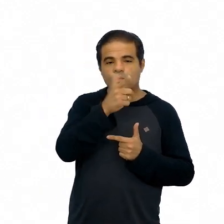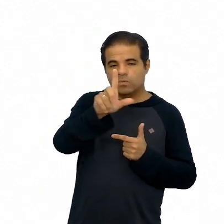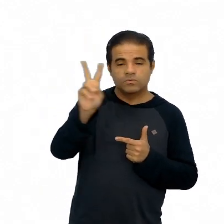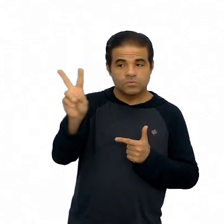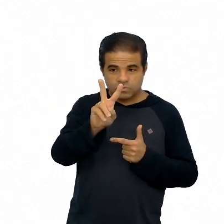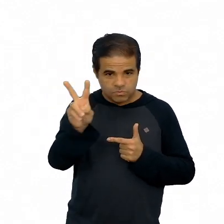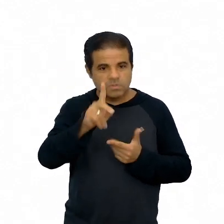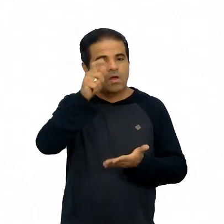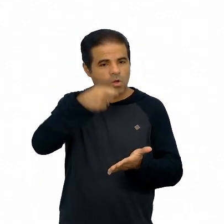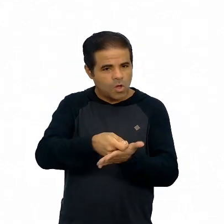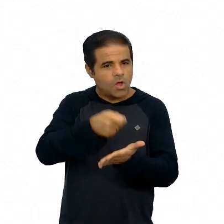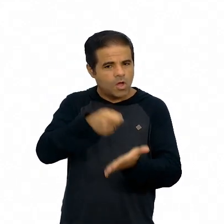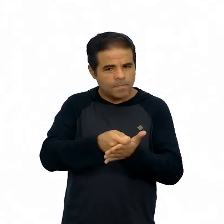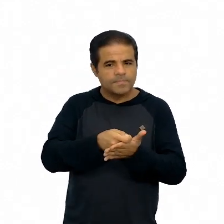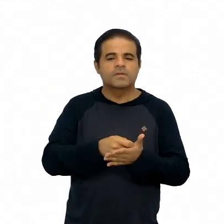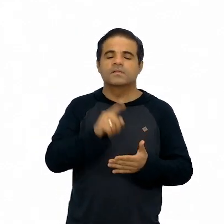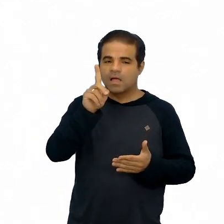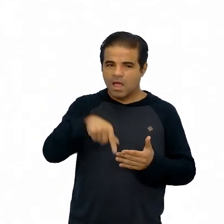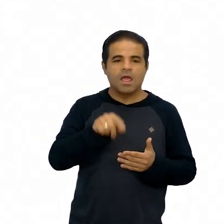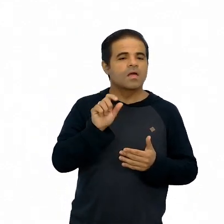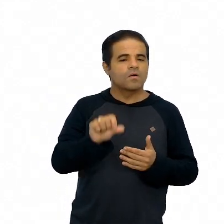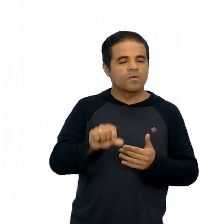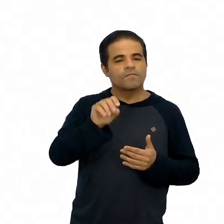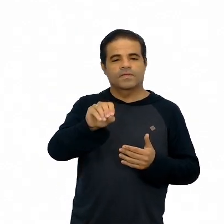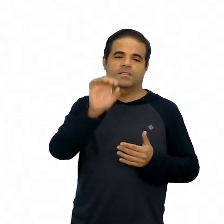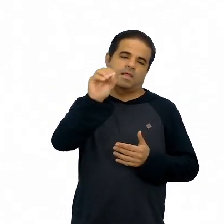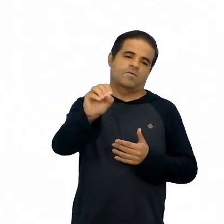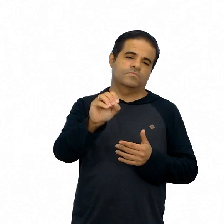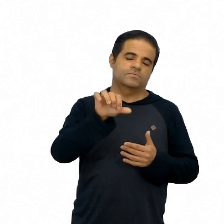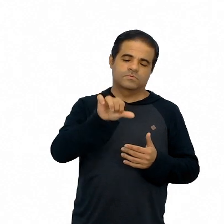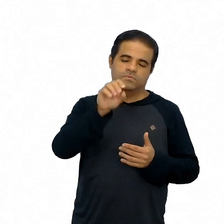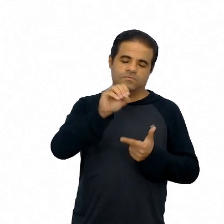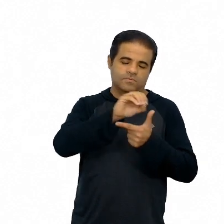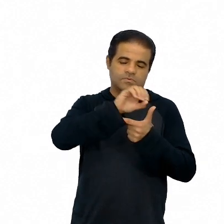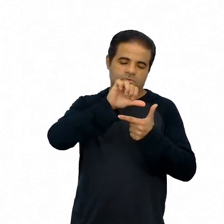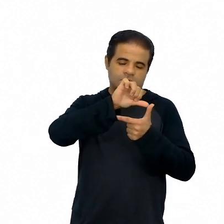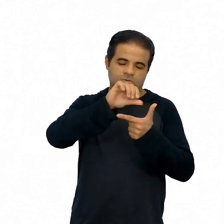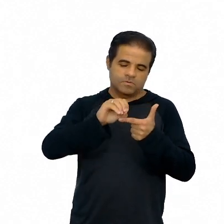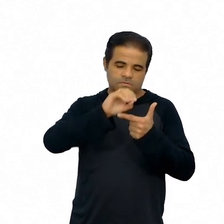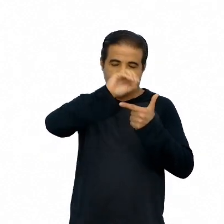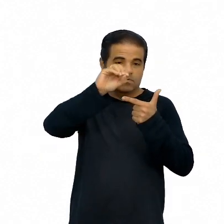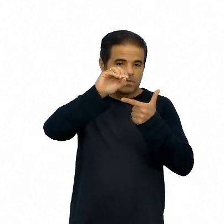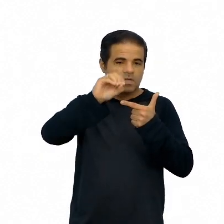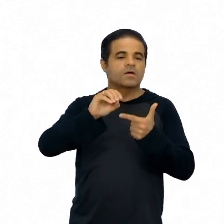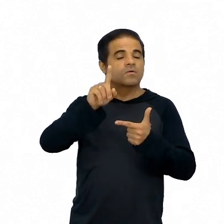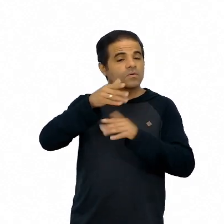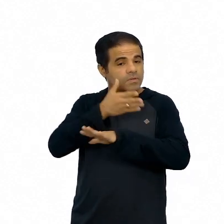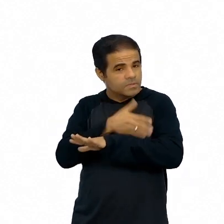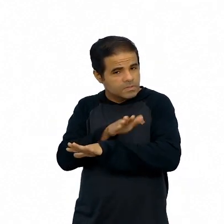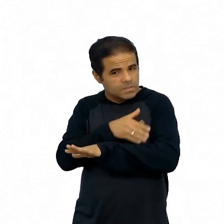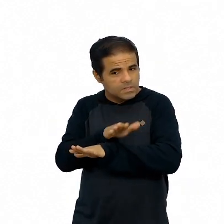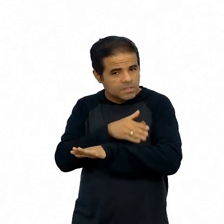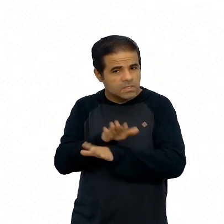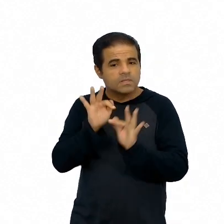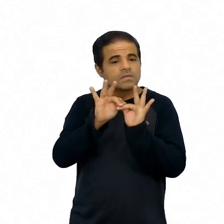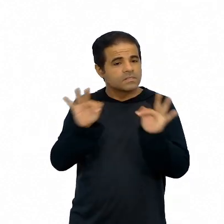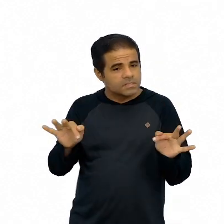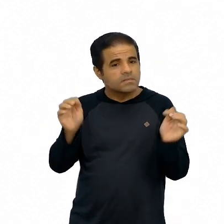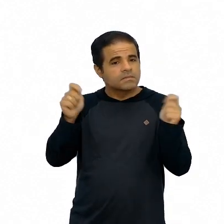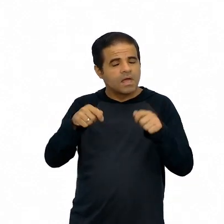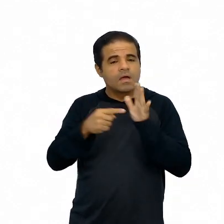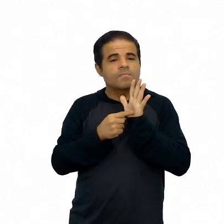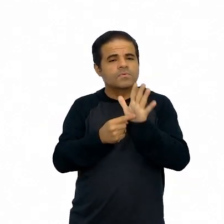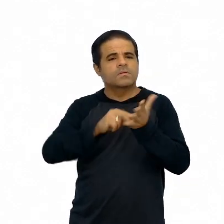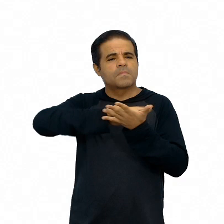dois, obrigatoriamente, tem que valer que é 90 graus. Então, o que eu estou mostrando para vocês? Um exercício simples desse pode me